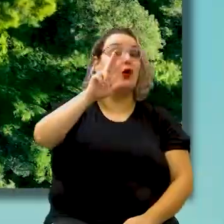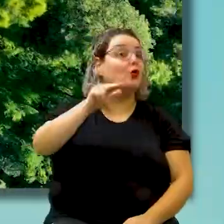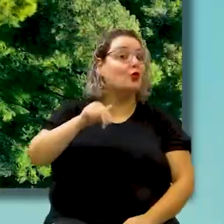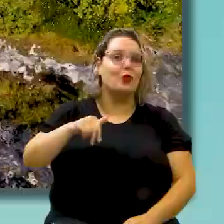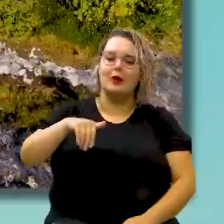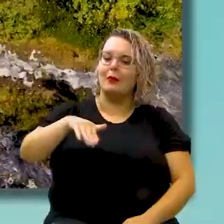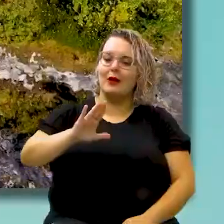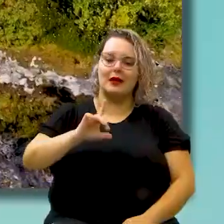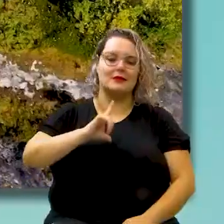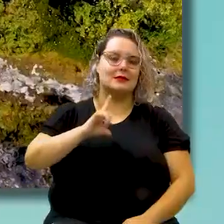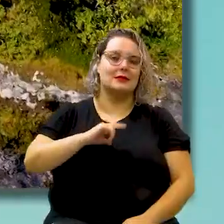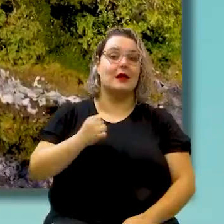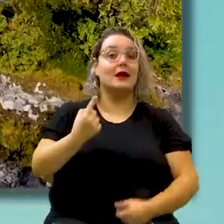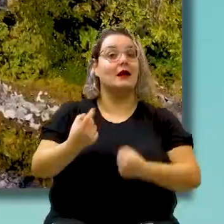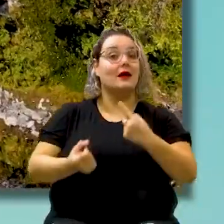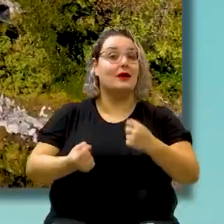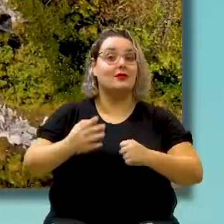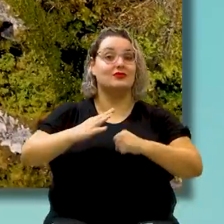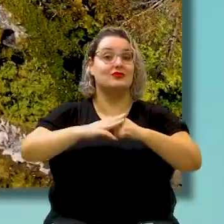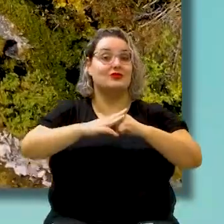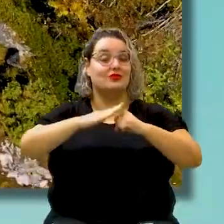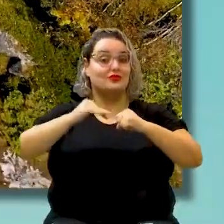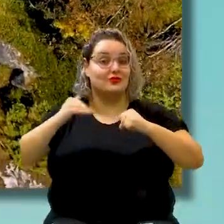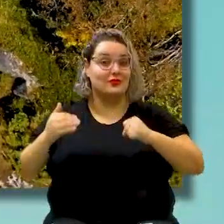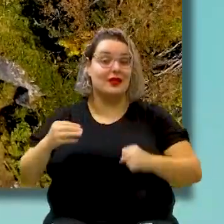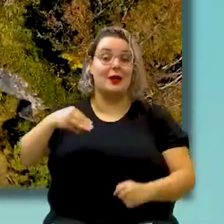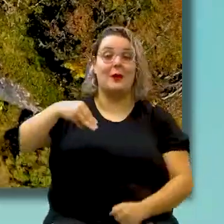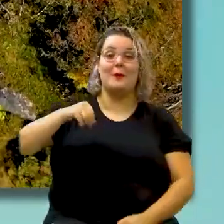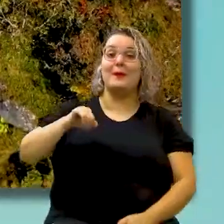de nós não termos mais, alguns minerais estão com data